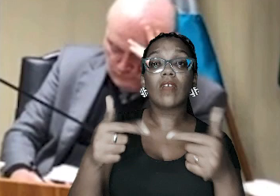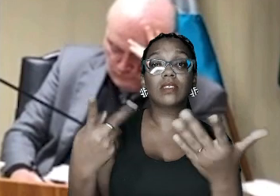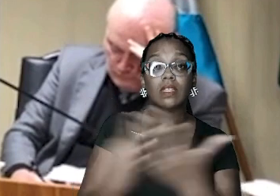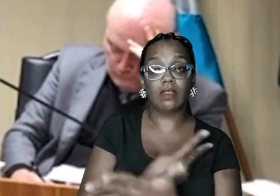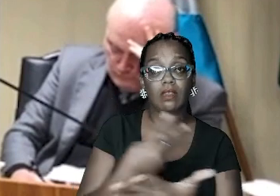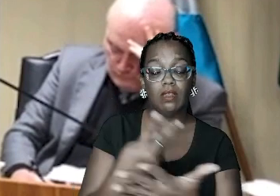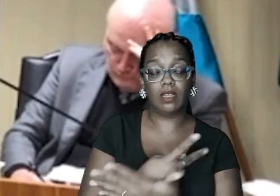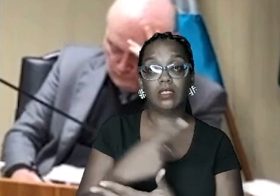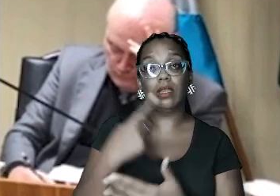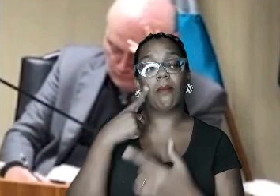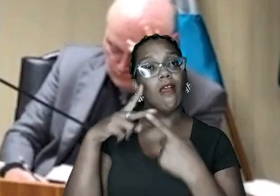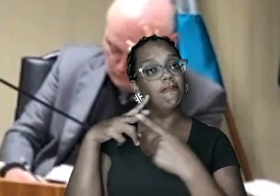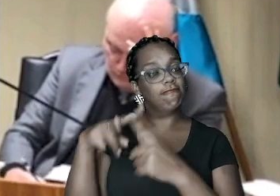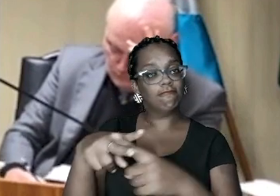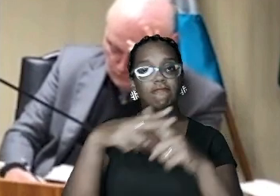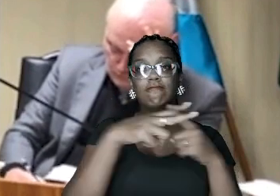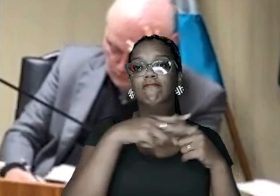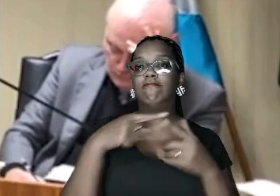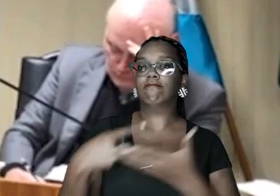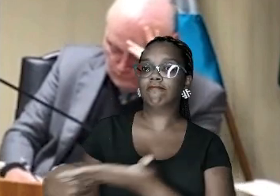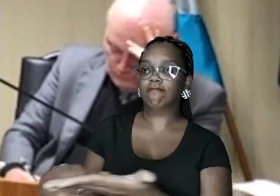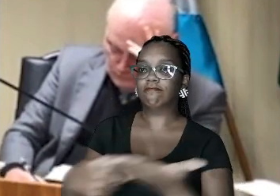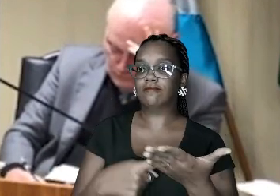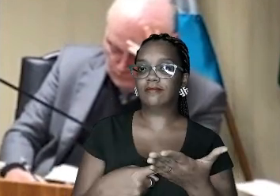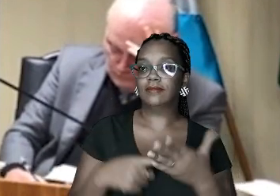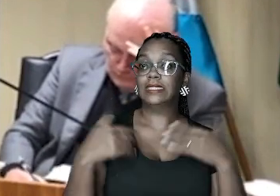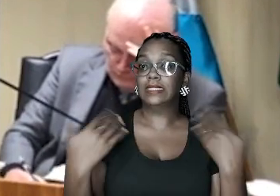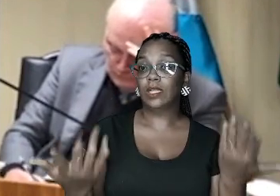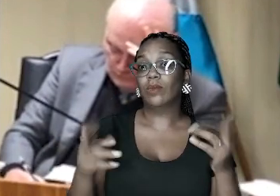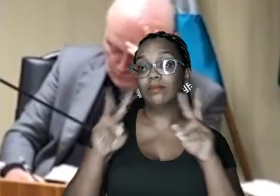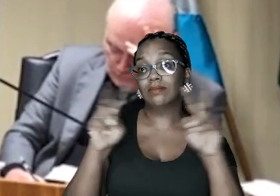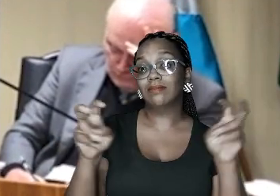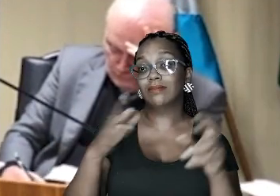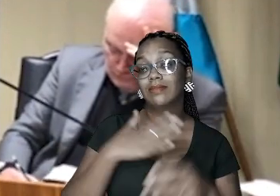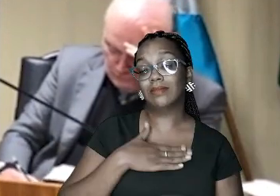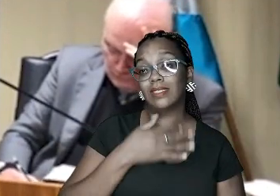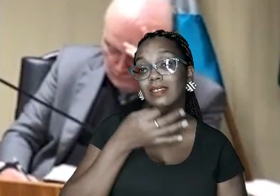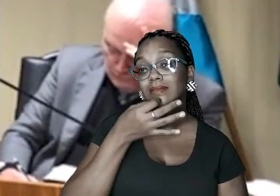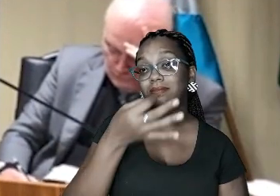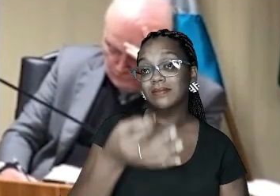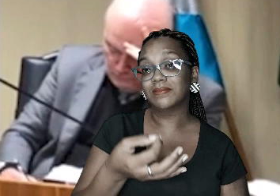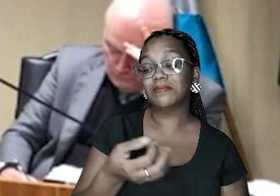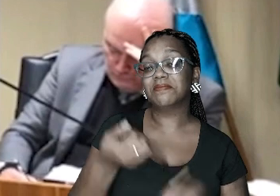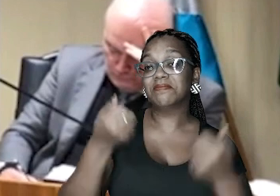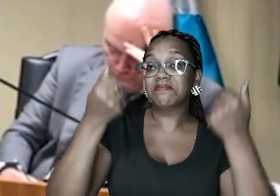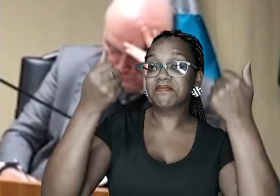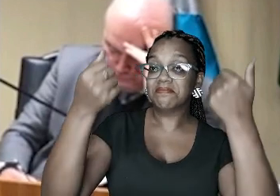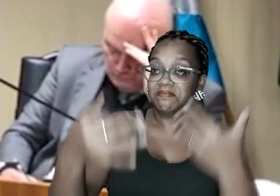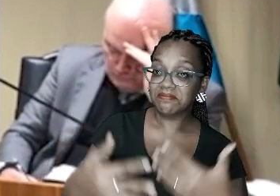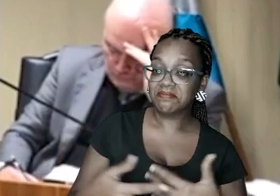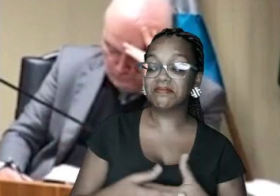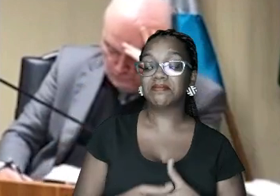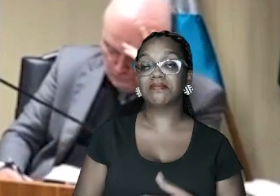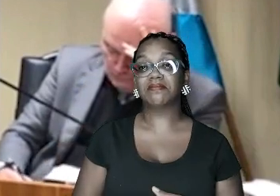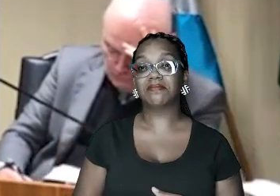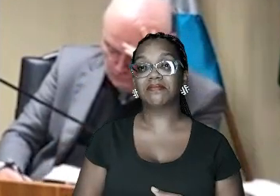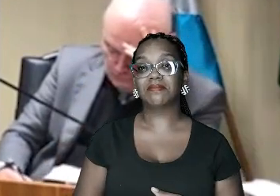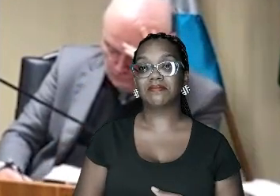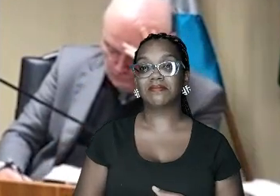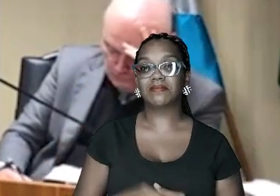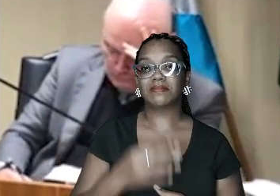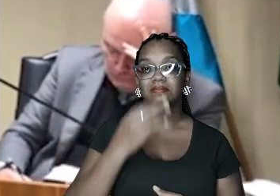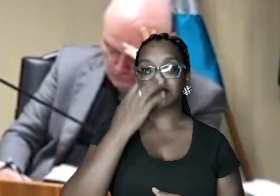redefinir essa articulação né então seria essas minhas as minhas colocações aí